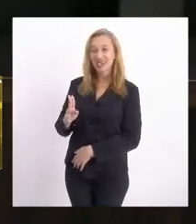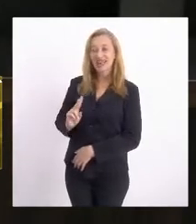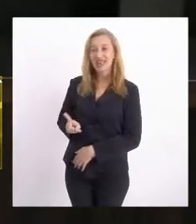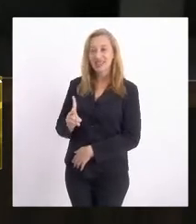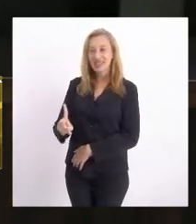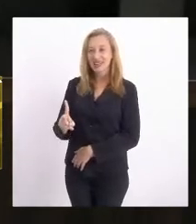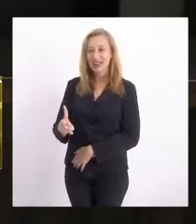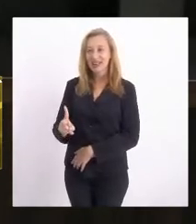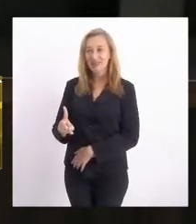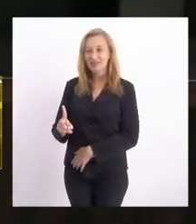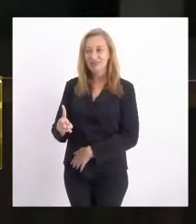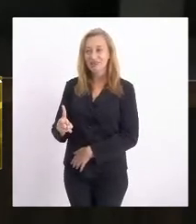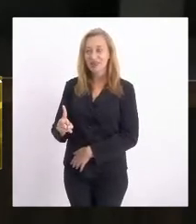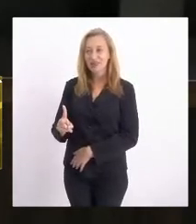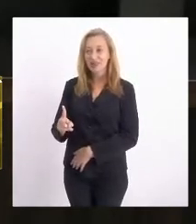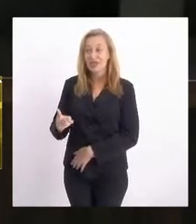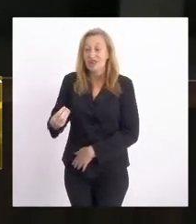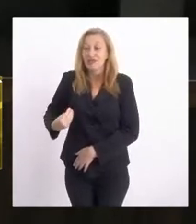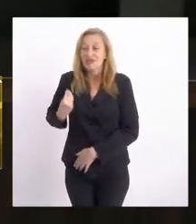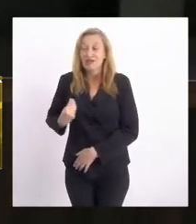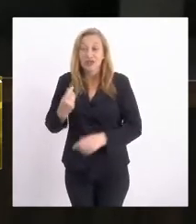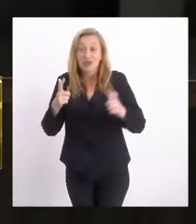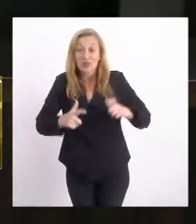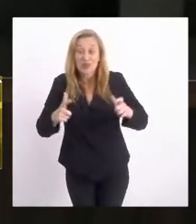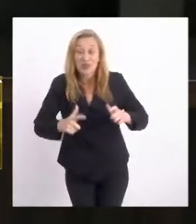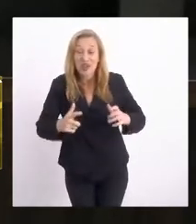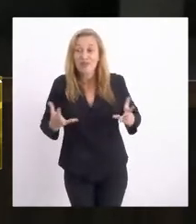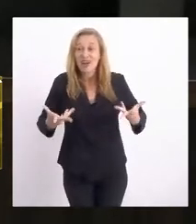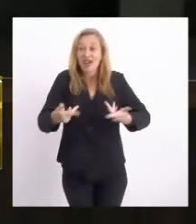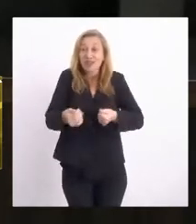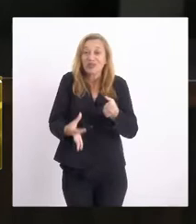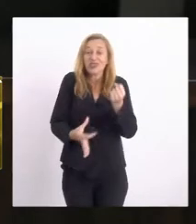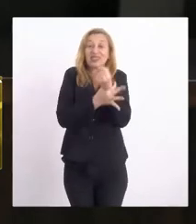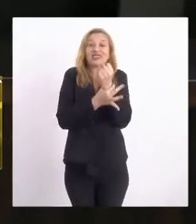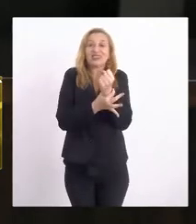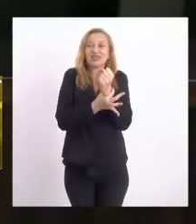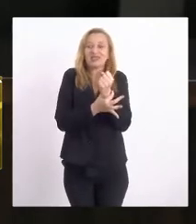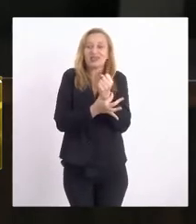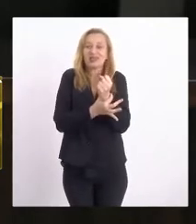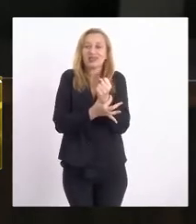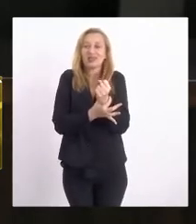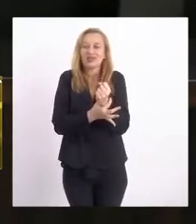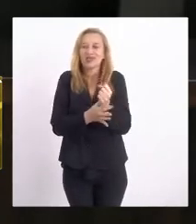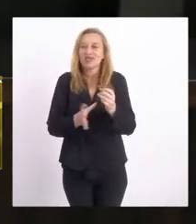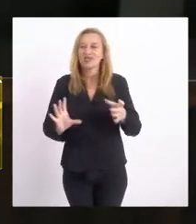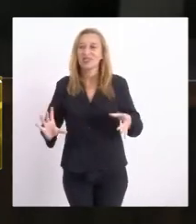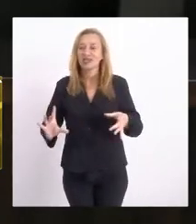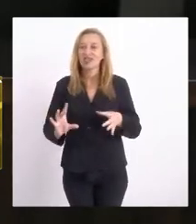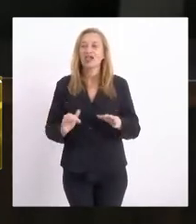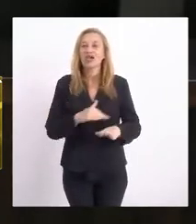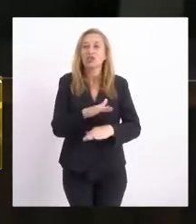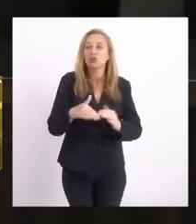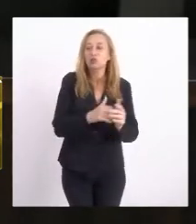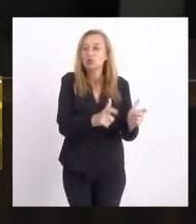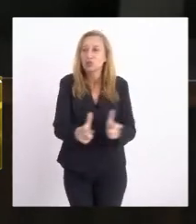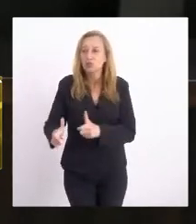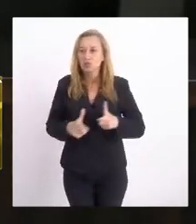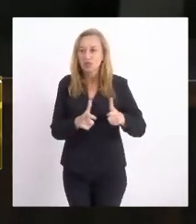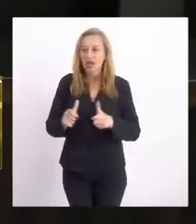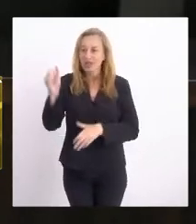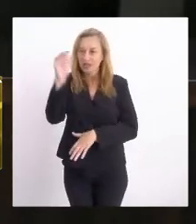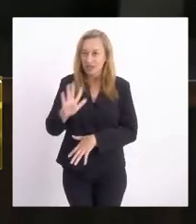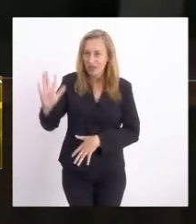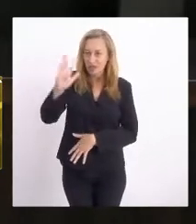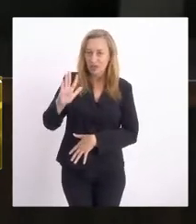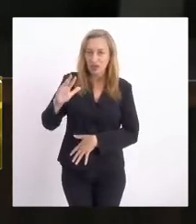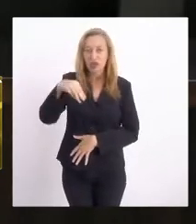sempre perto de um destino incrível e seguro com veiculação em todo o território nacional entre